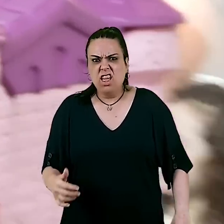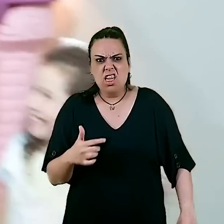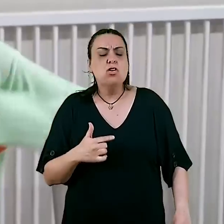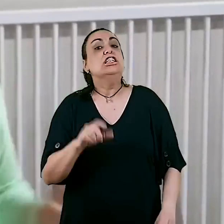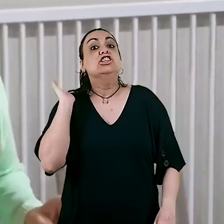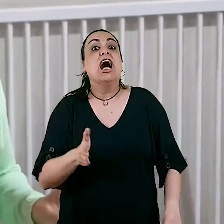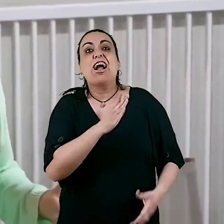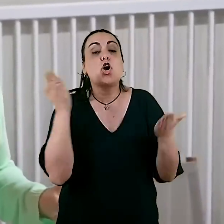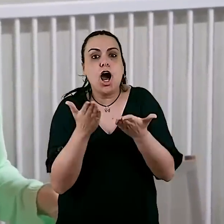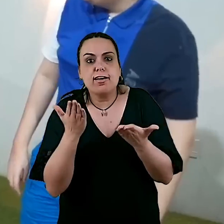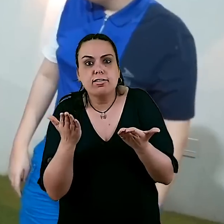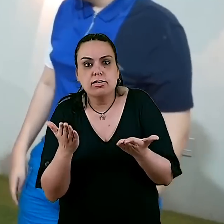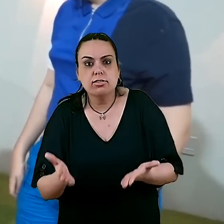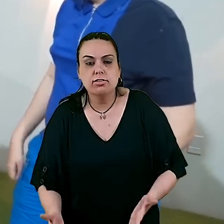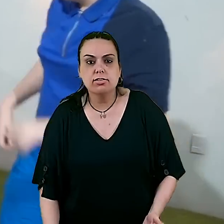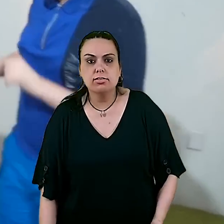eu já.